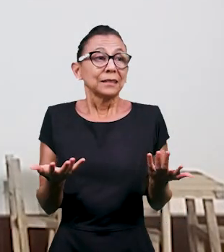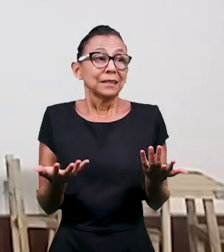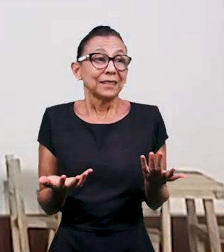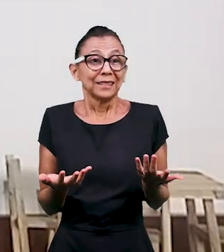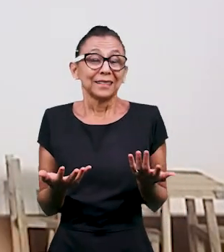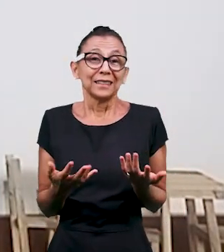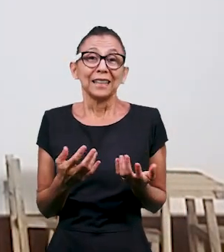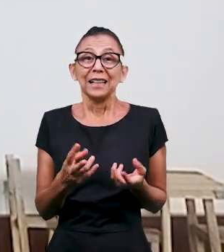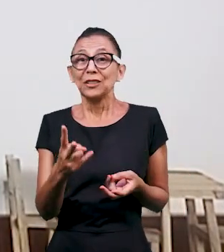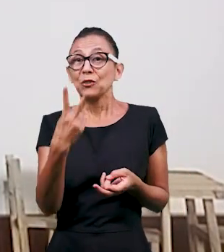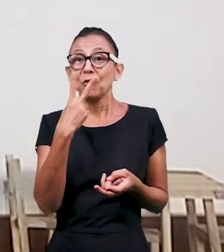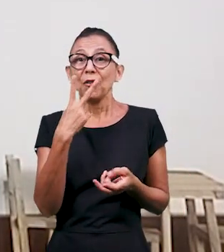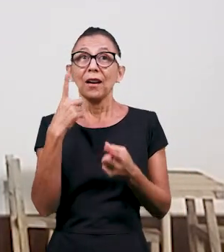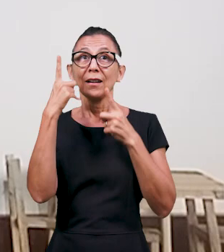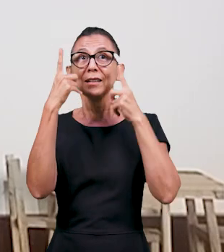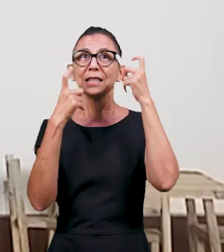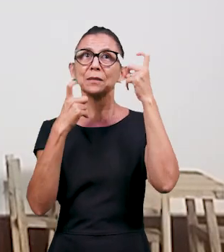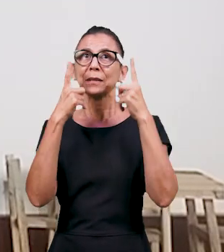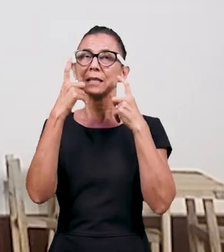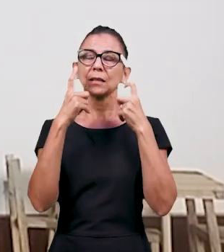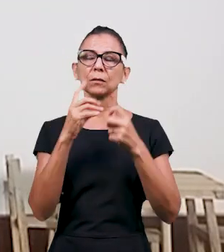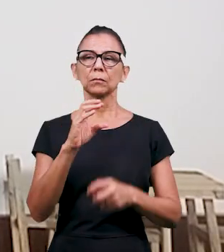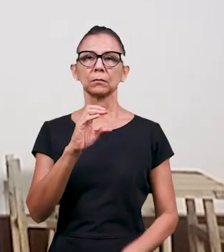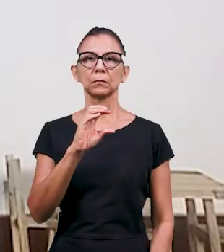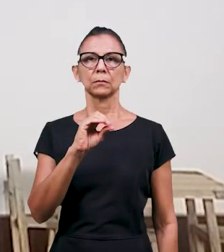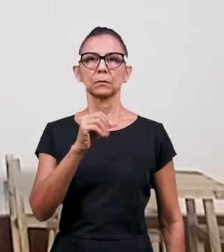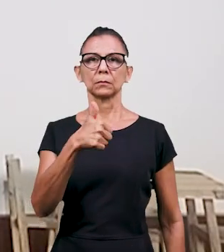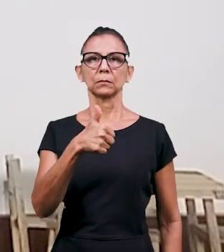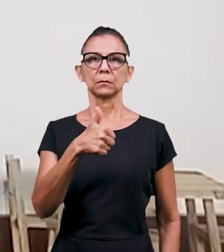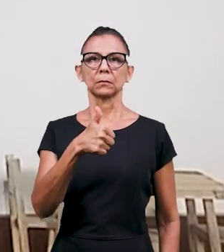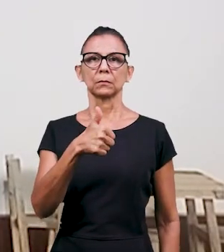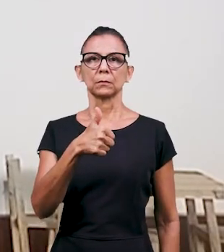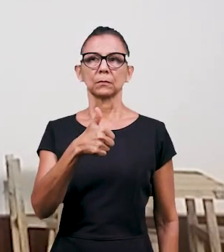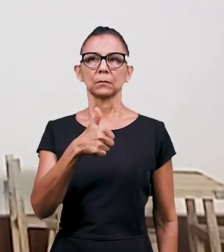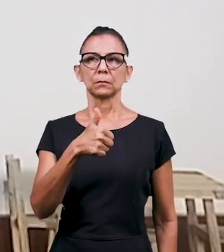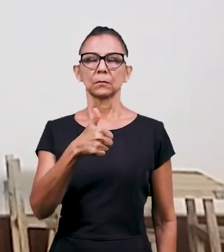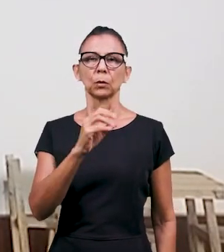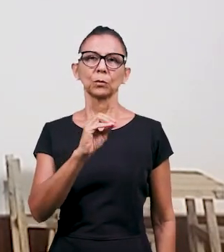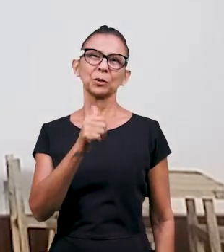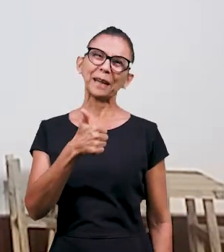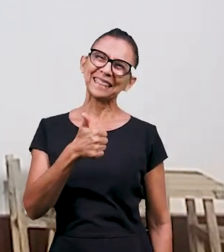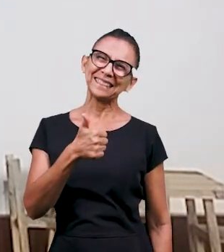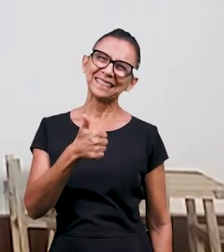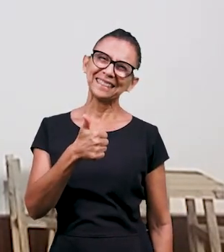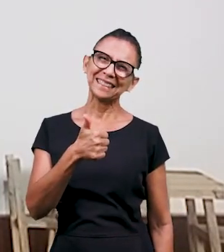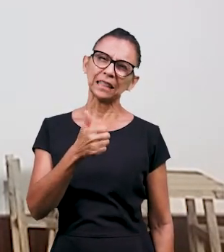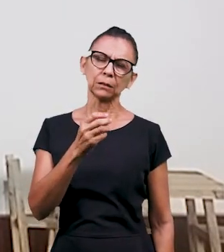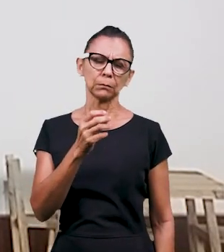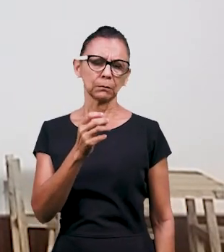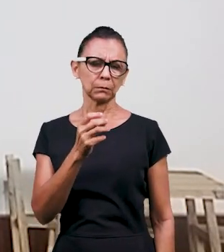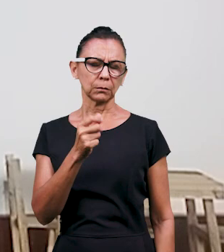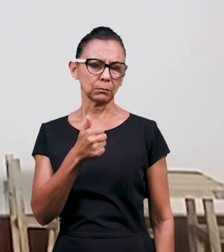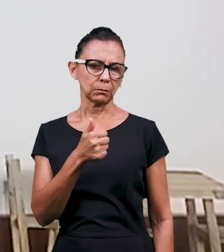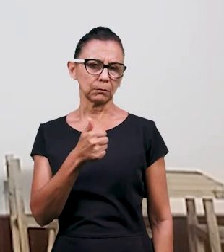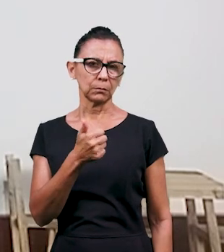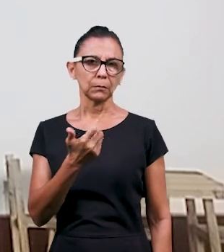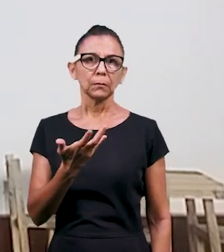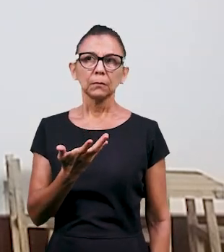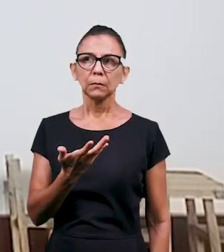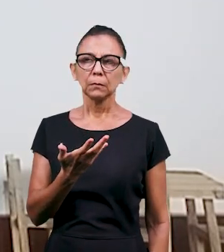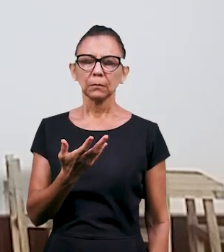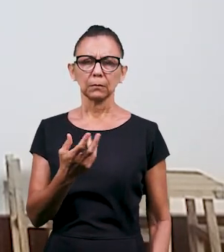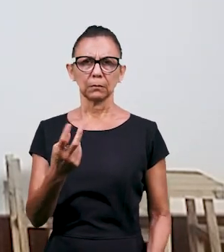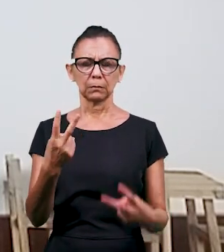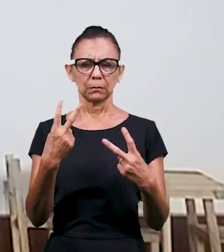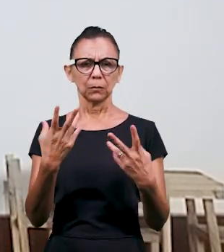dá para saber qual que é a expressão da pessoa que tá falando. Então, esse profissional que fica nas costas, esse guia intérprete,